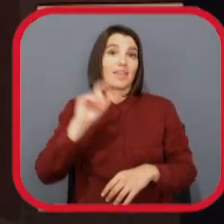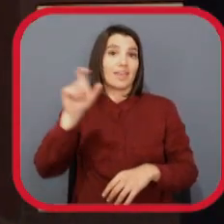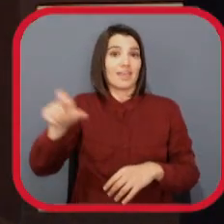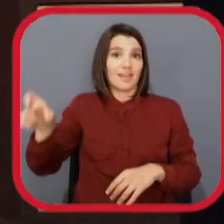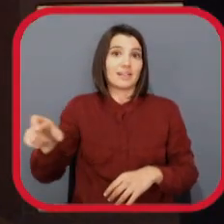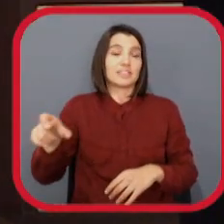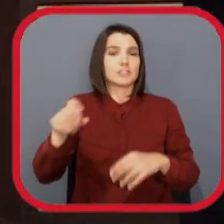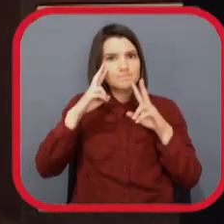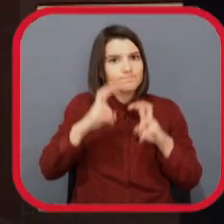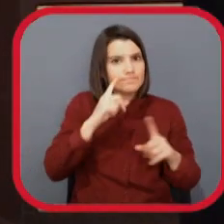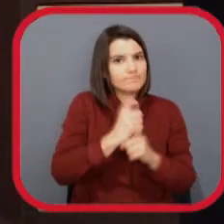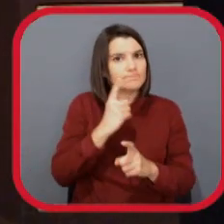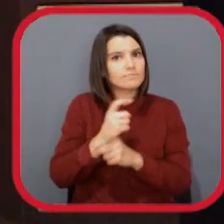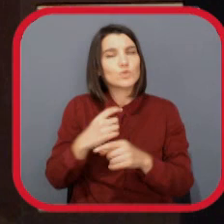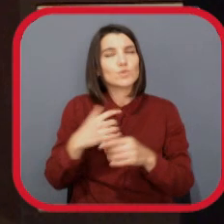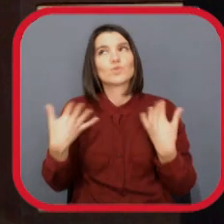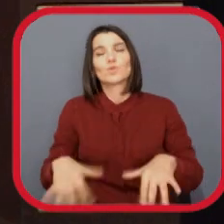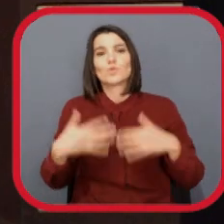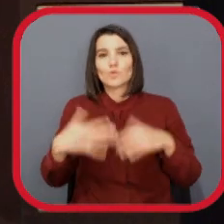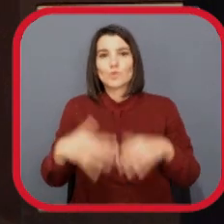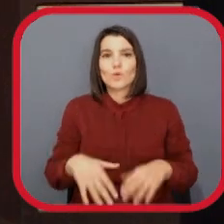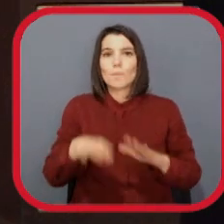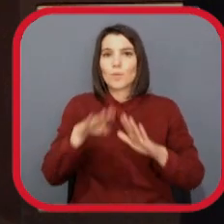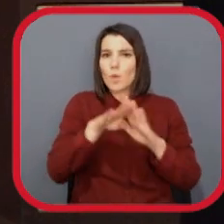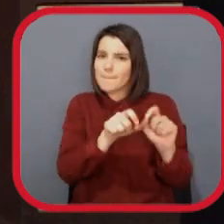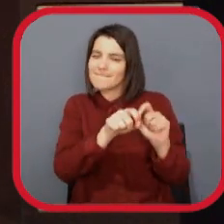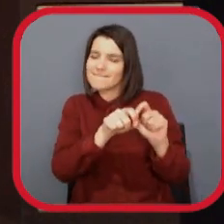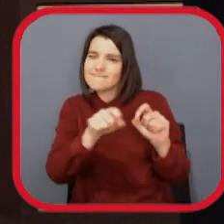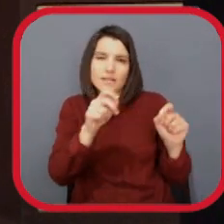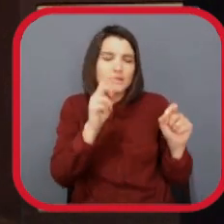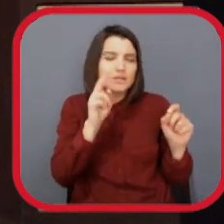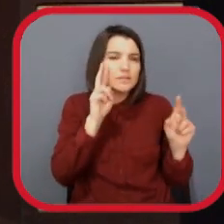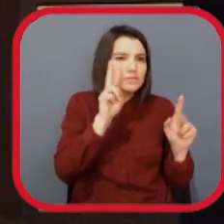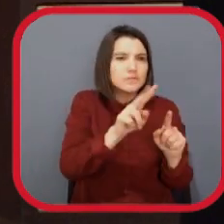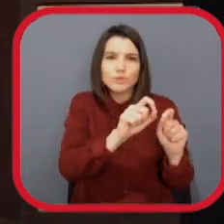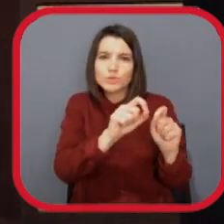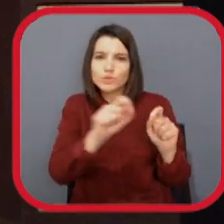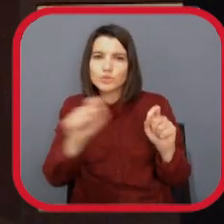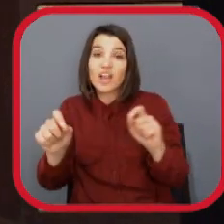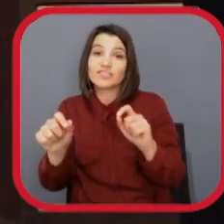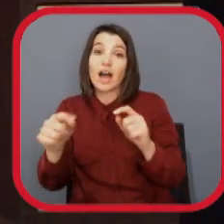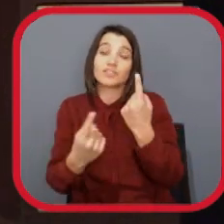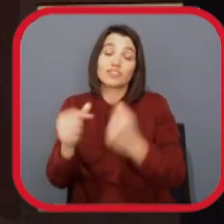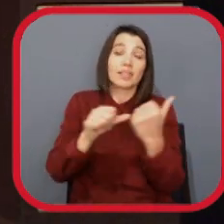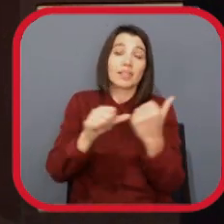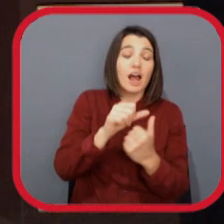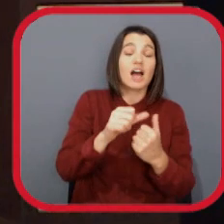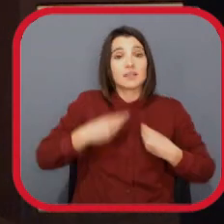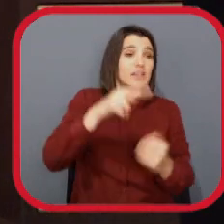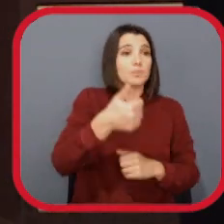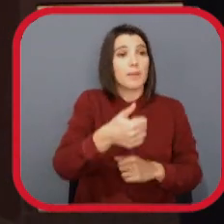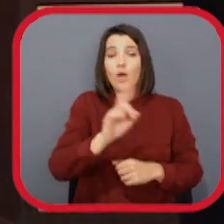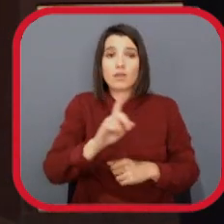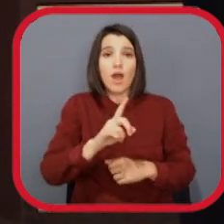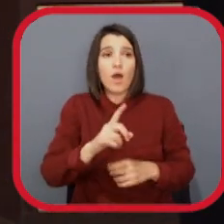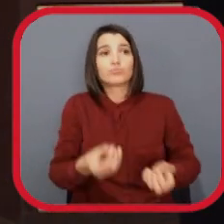fazem um escrutínio gigante ao episódio, volta às vezes para mim, vemos se está